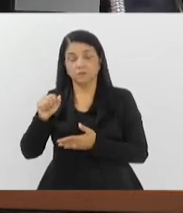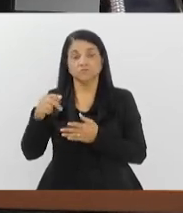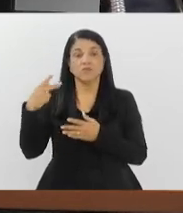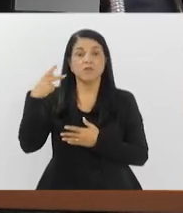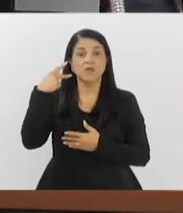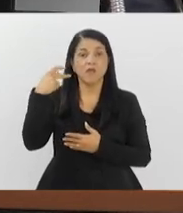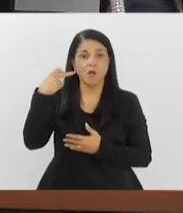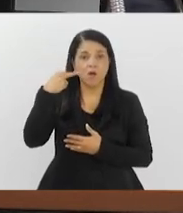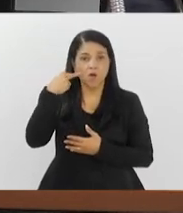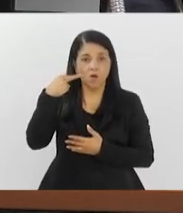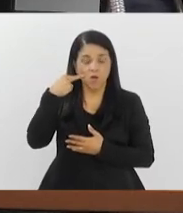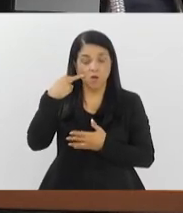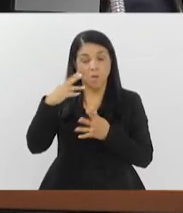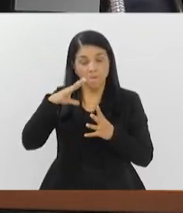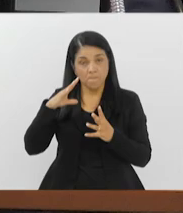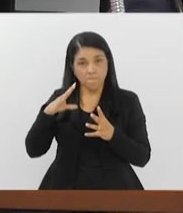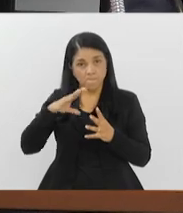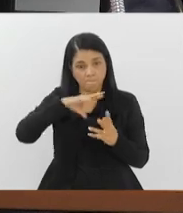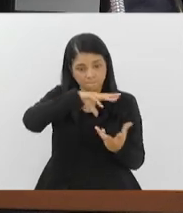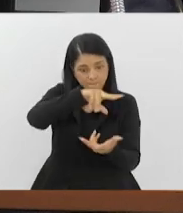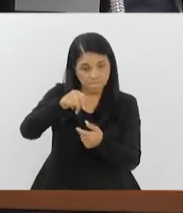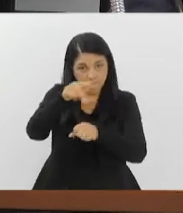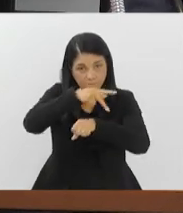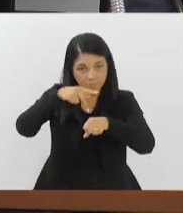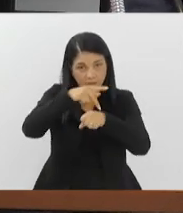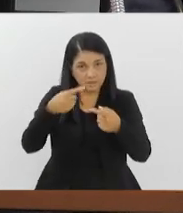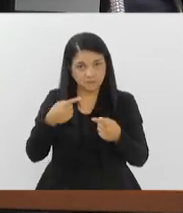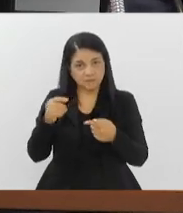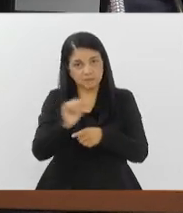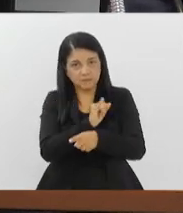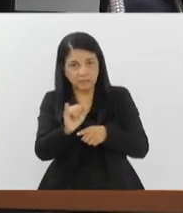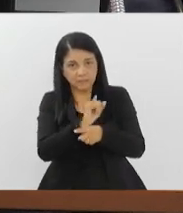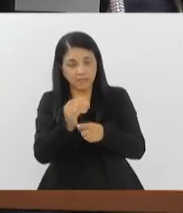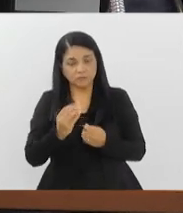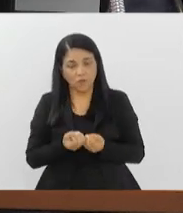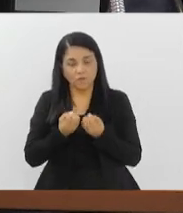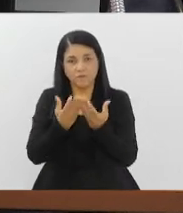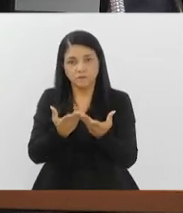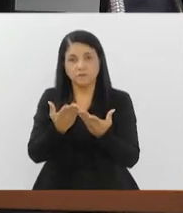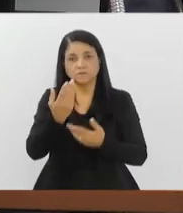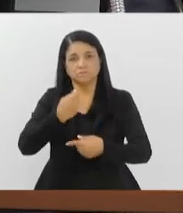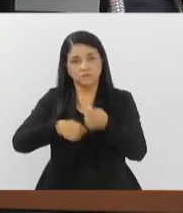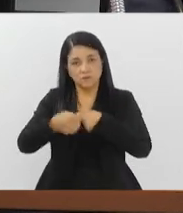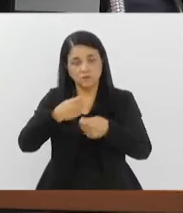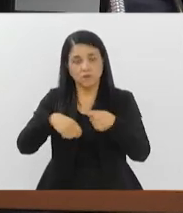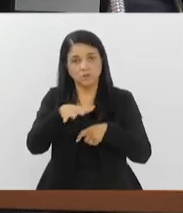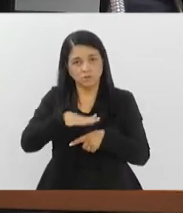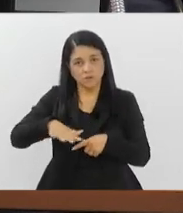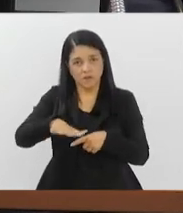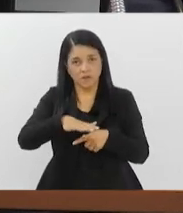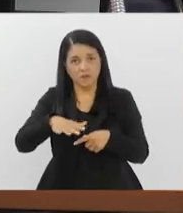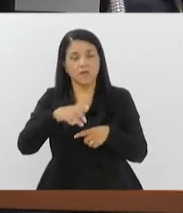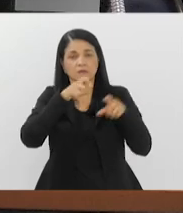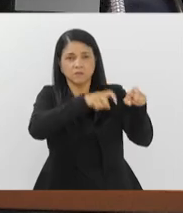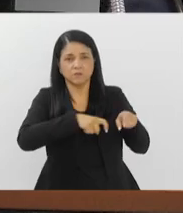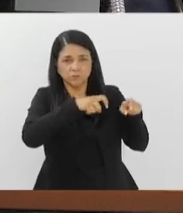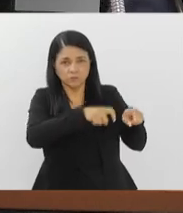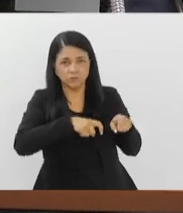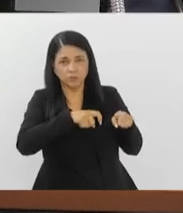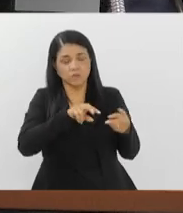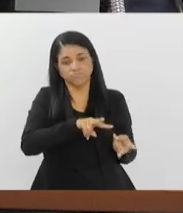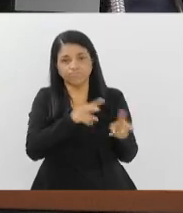país parceiro estratégico para o Brasil, oferecendo oportunidades de negócio nas áreas, como já aqui foi citado, de agricultura,